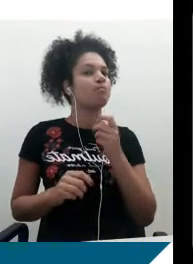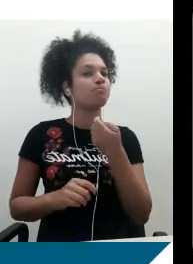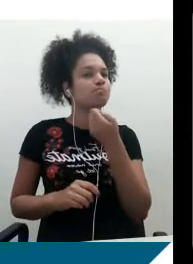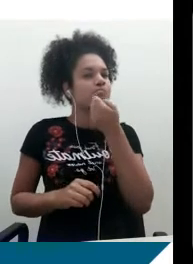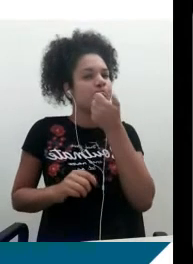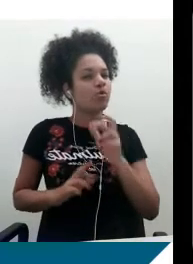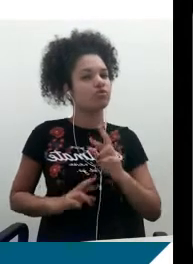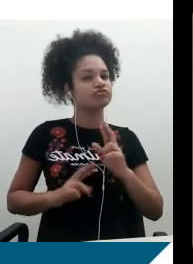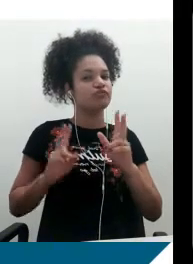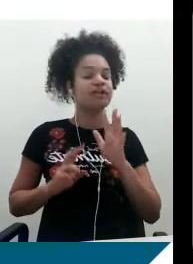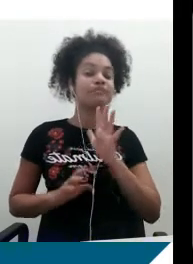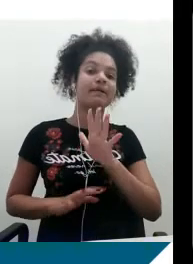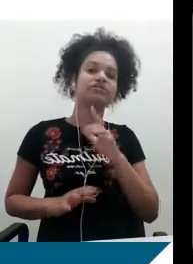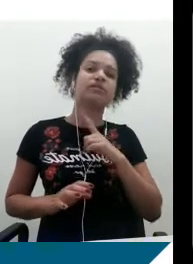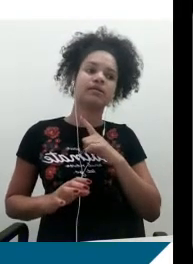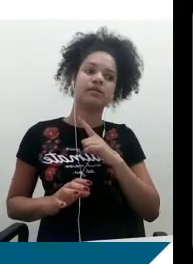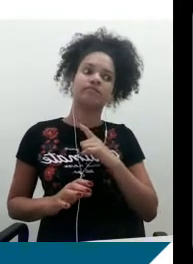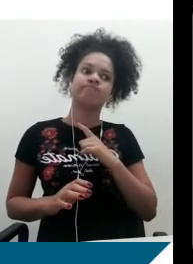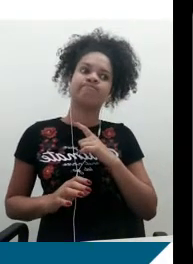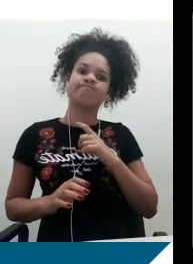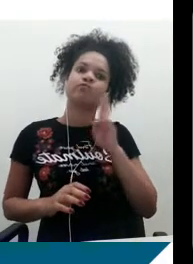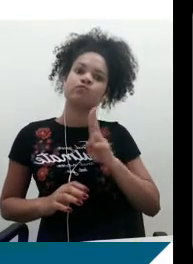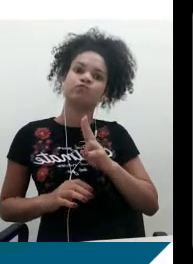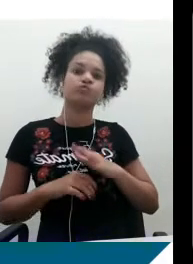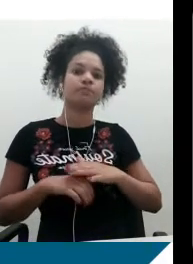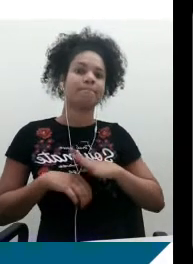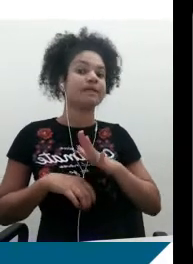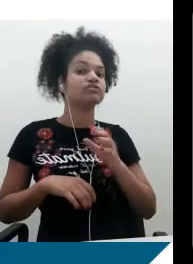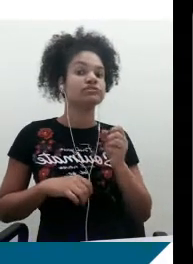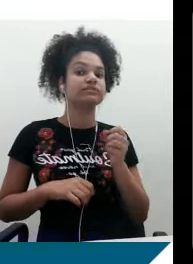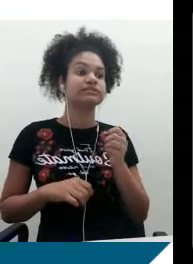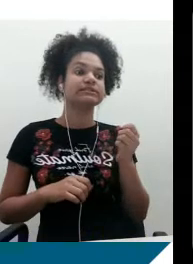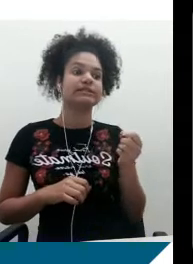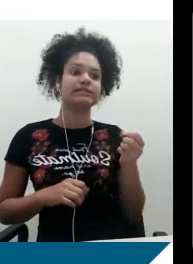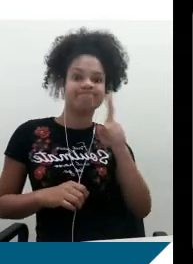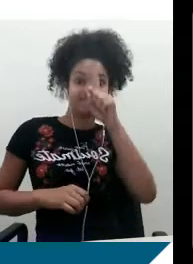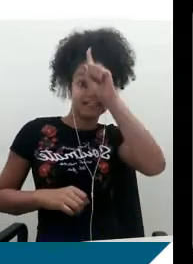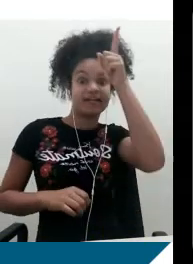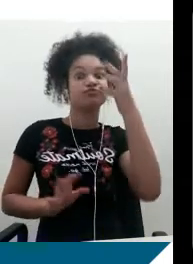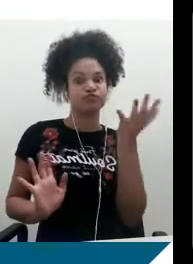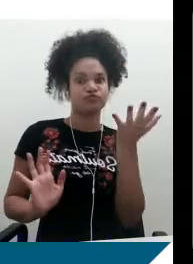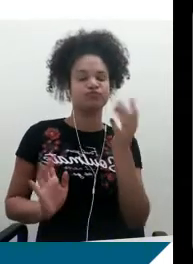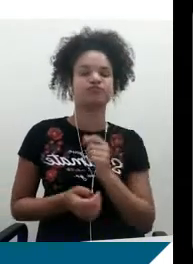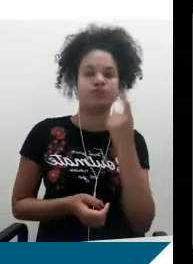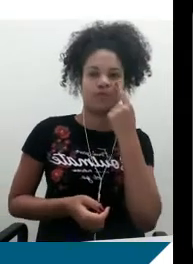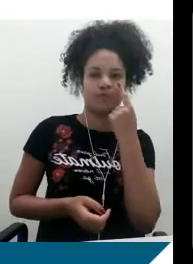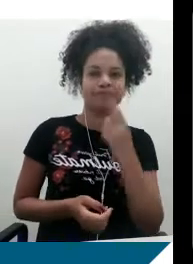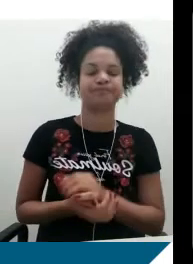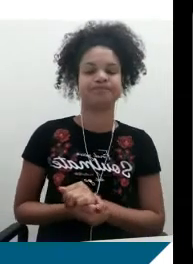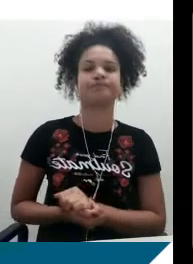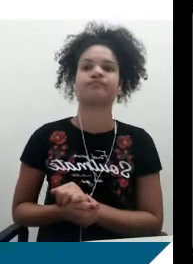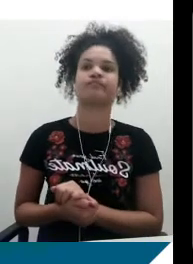é bastante útil também, porque opta por iniciar a redação de uma forma mais criativa. Vamos dar uma olhadinha